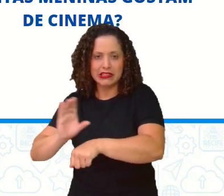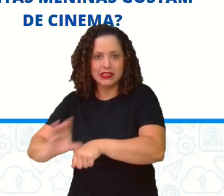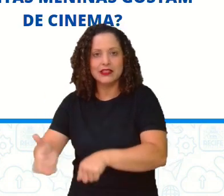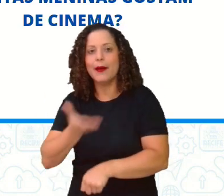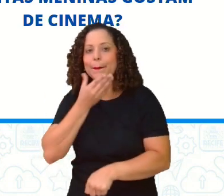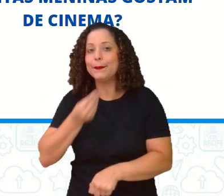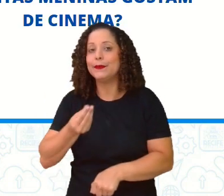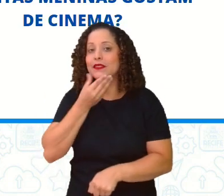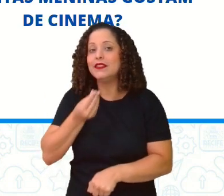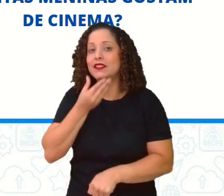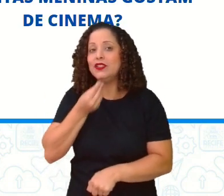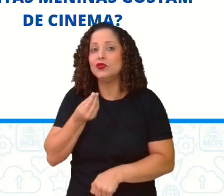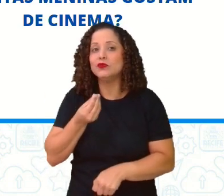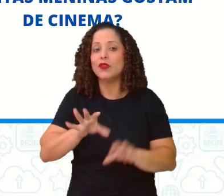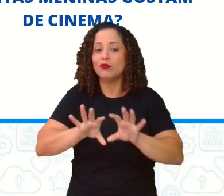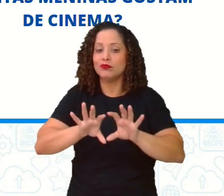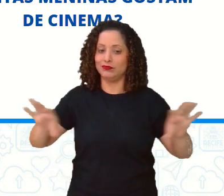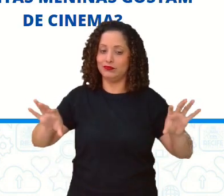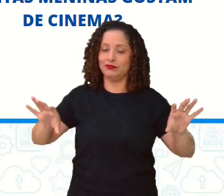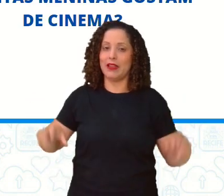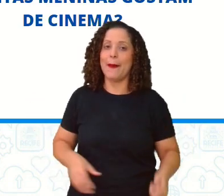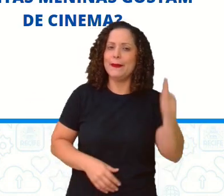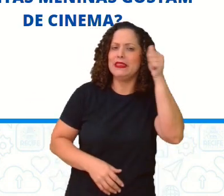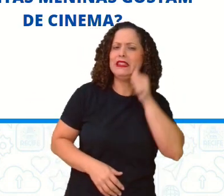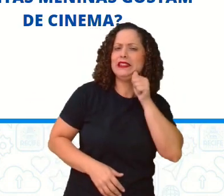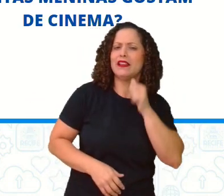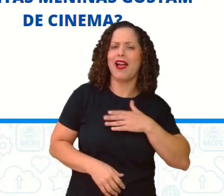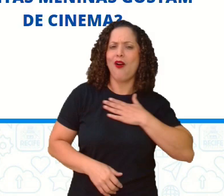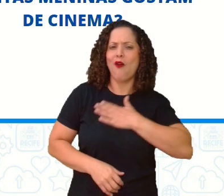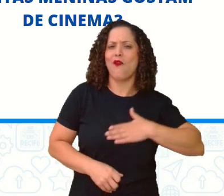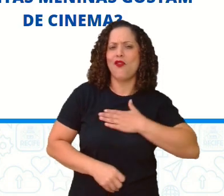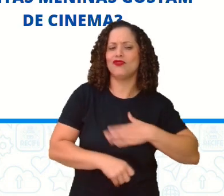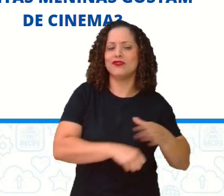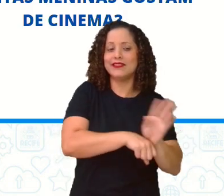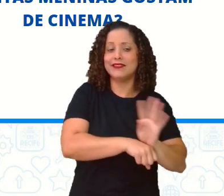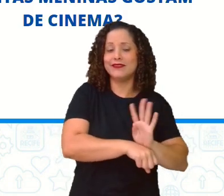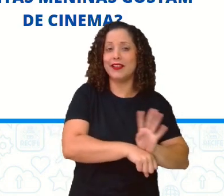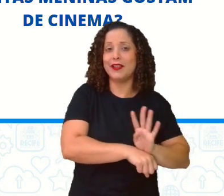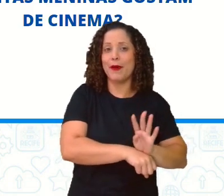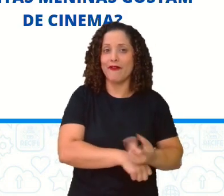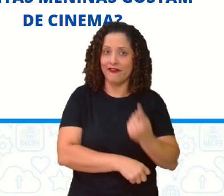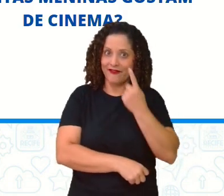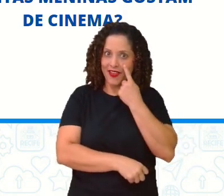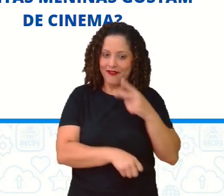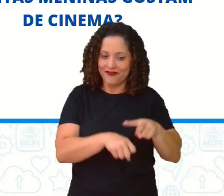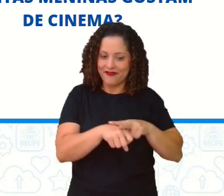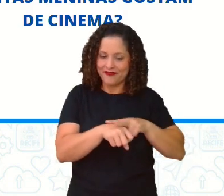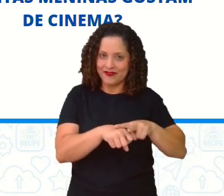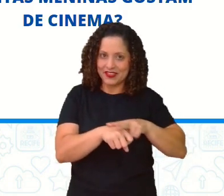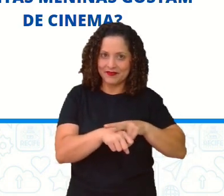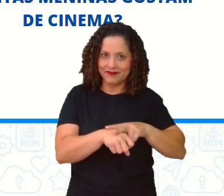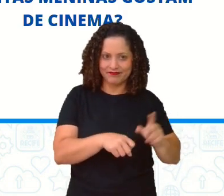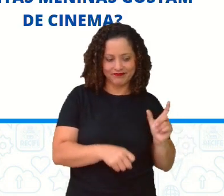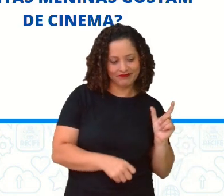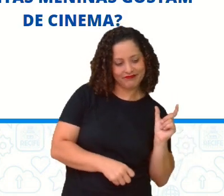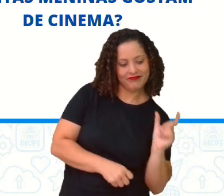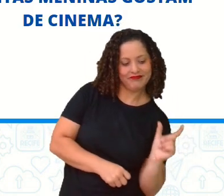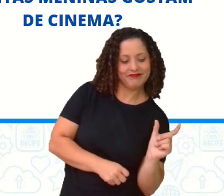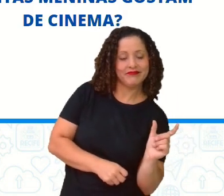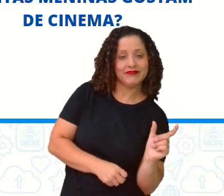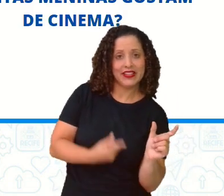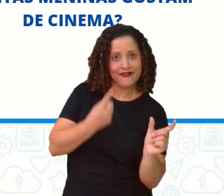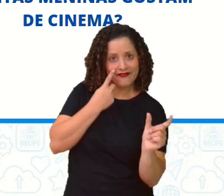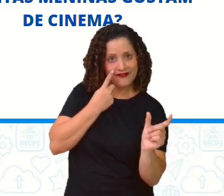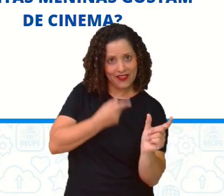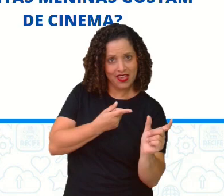Se eu quero saber quantas meninas gostam de cinema, você vai lá onde está escrito cinema e olha a